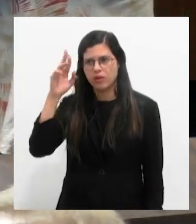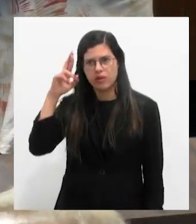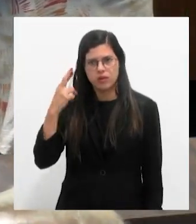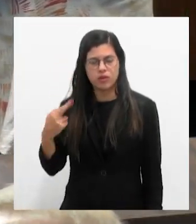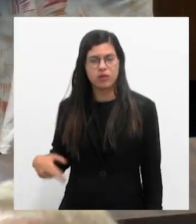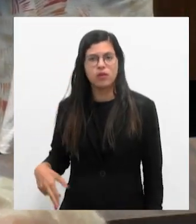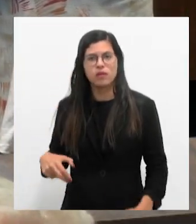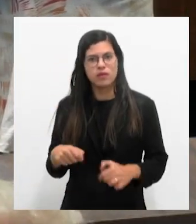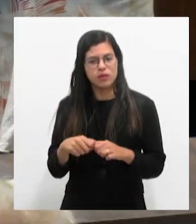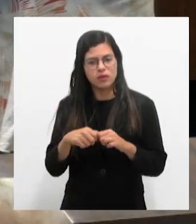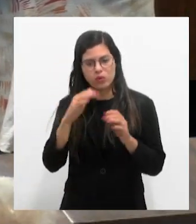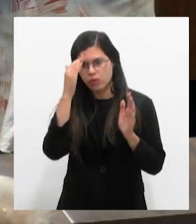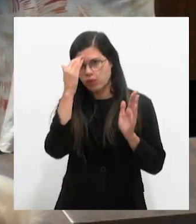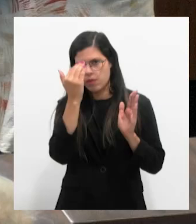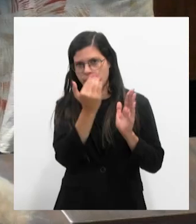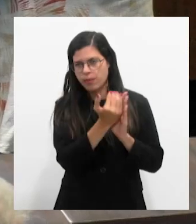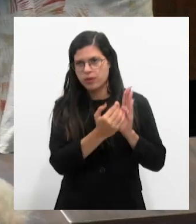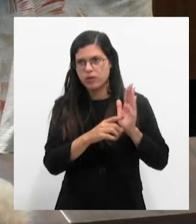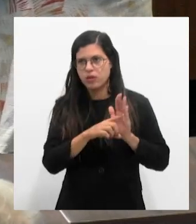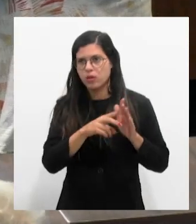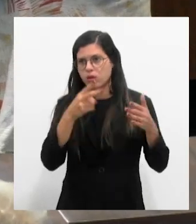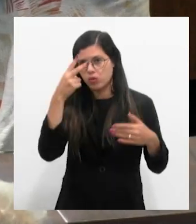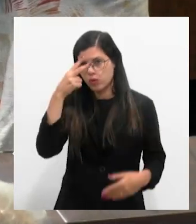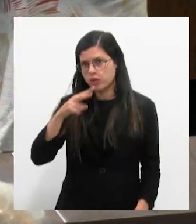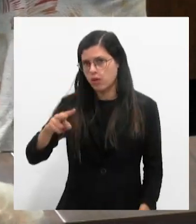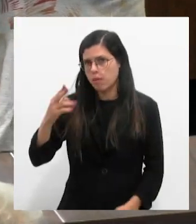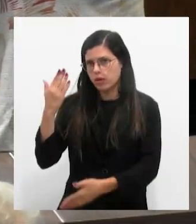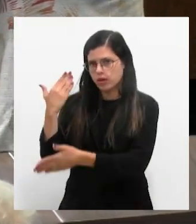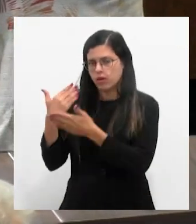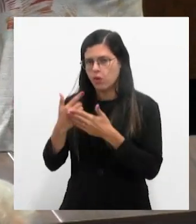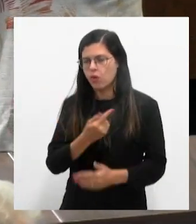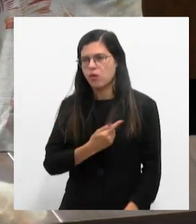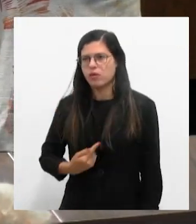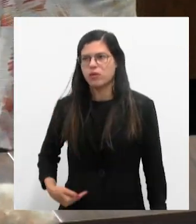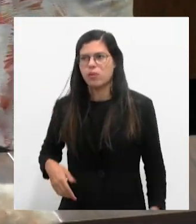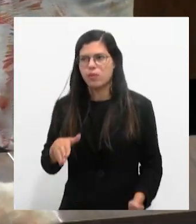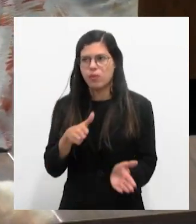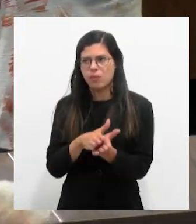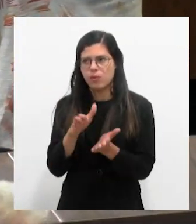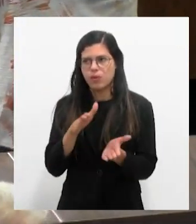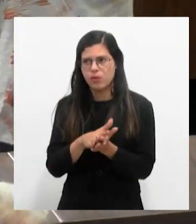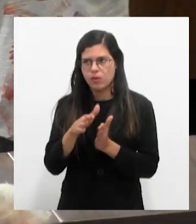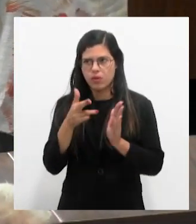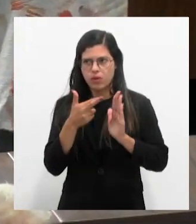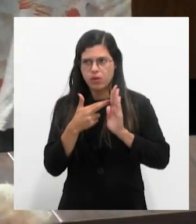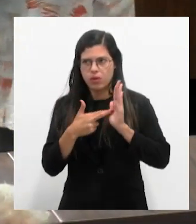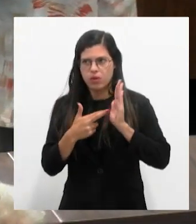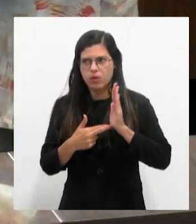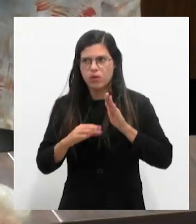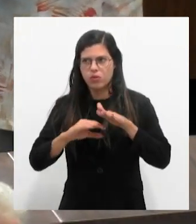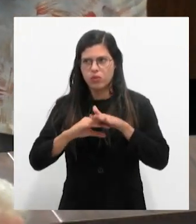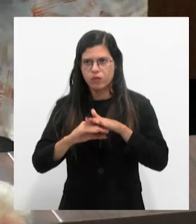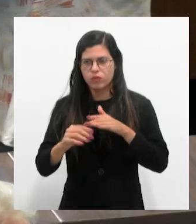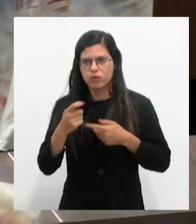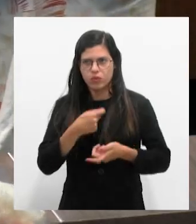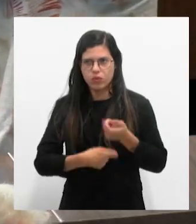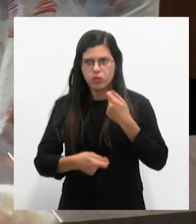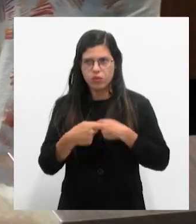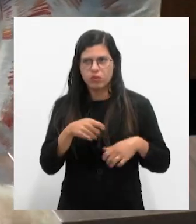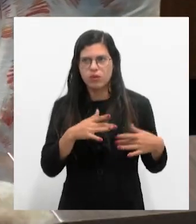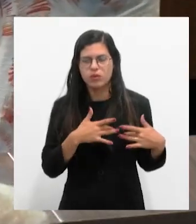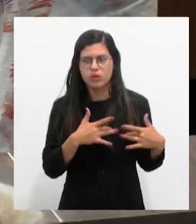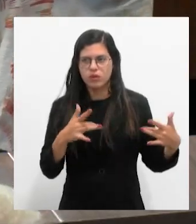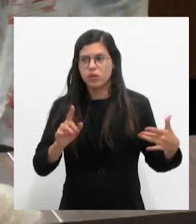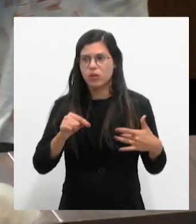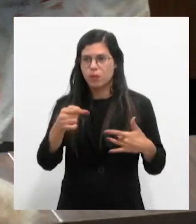sei se vocês viram que há 2 semanas atrás o governador publicou a regulamentação do Fundo de Economia Solidária. Então, depois